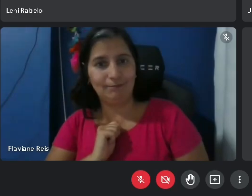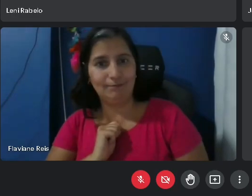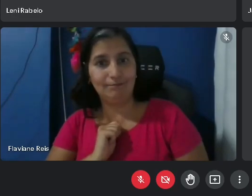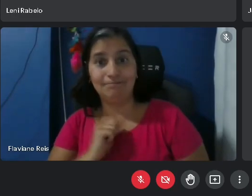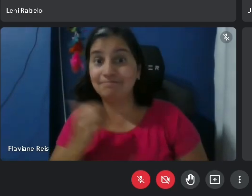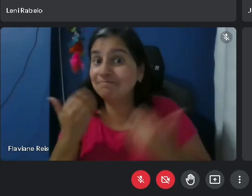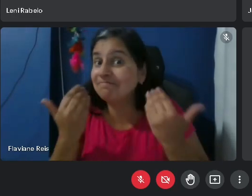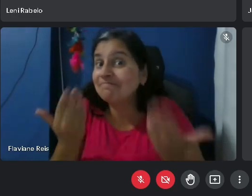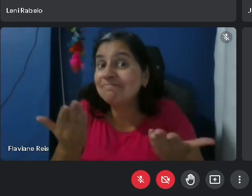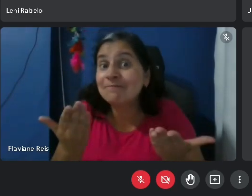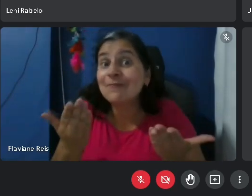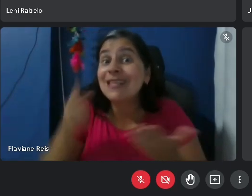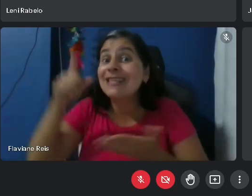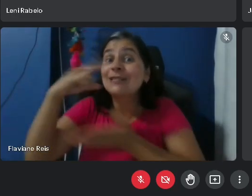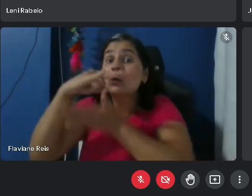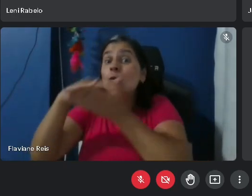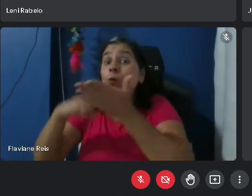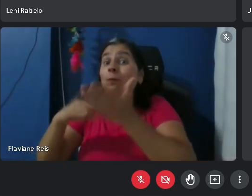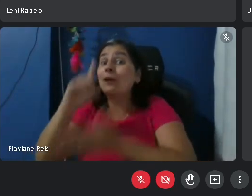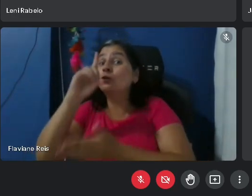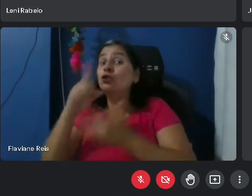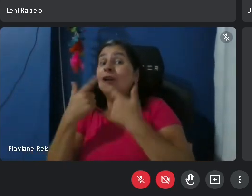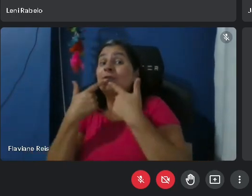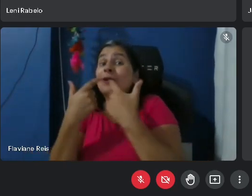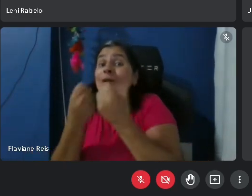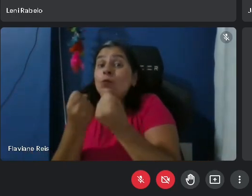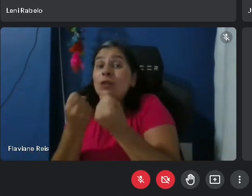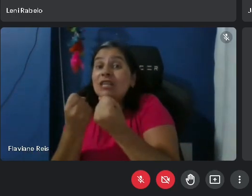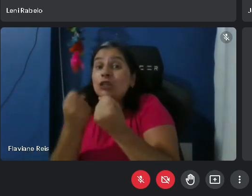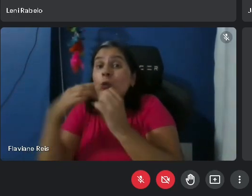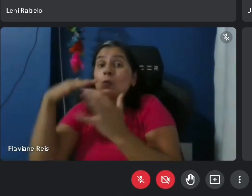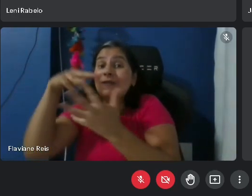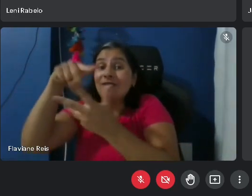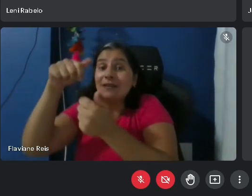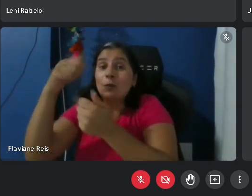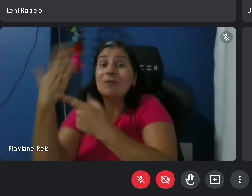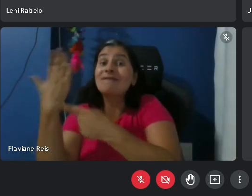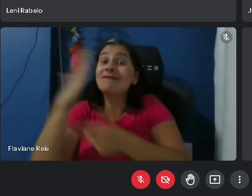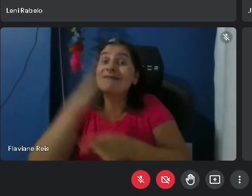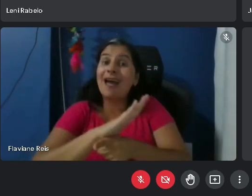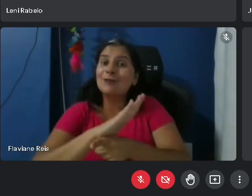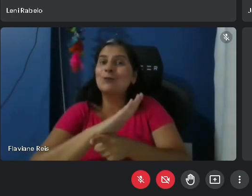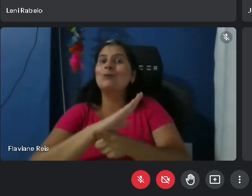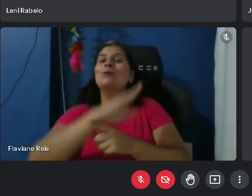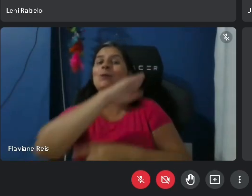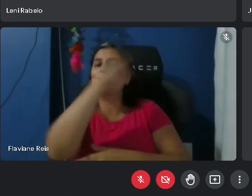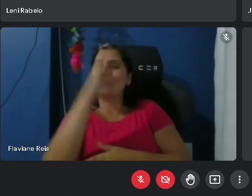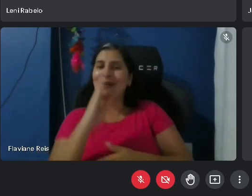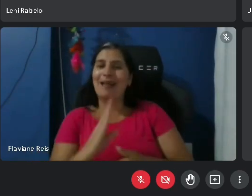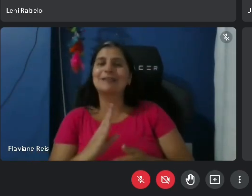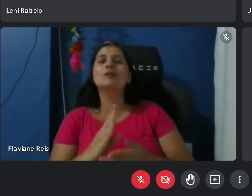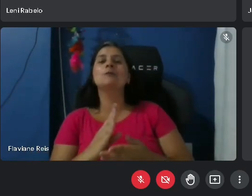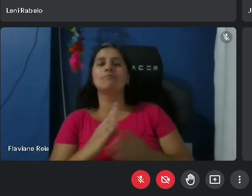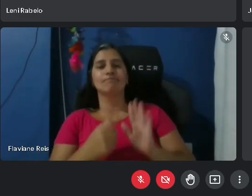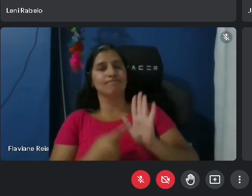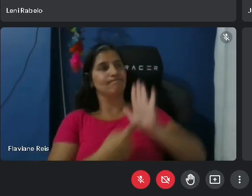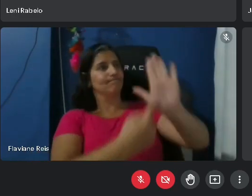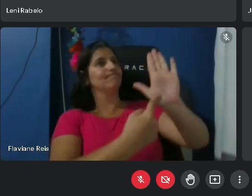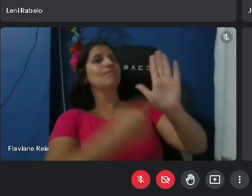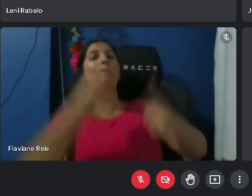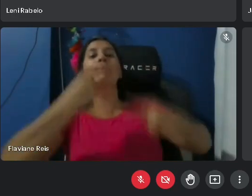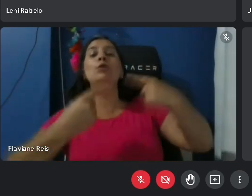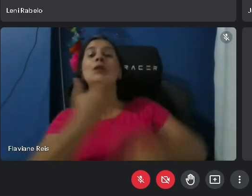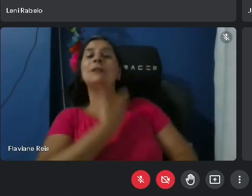língua a ser utilizada. Então, perante esses documentos linguísticos,